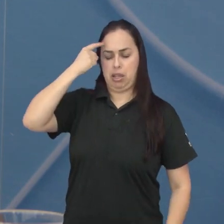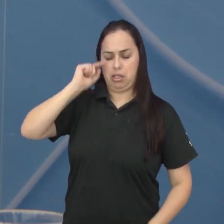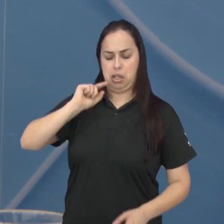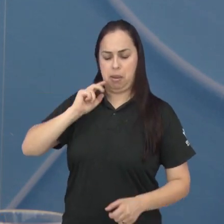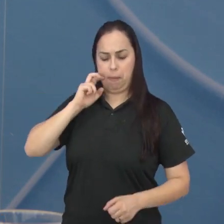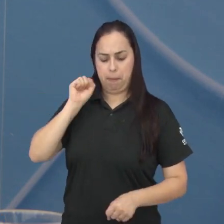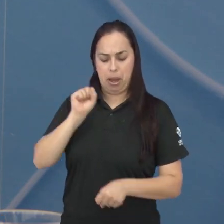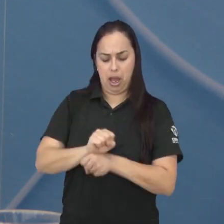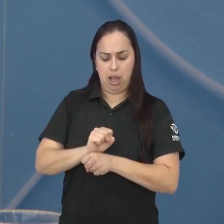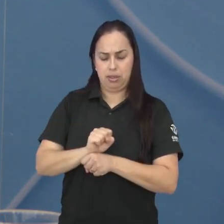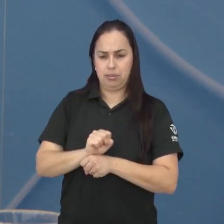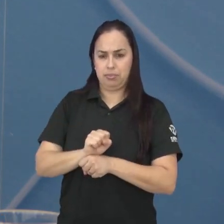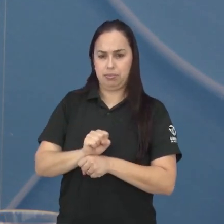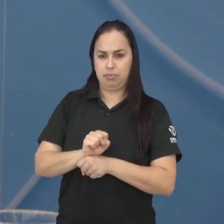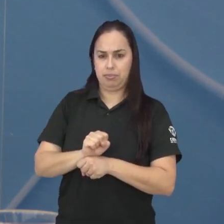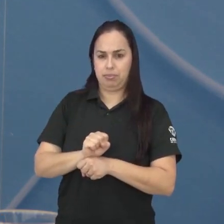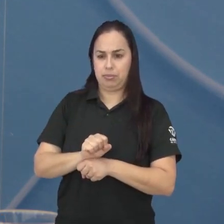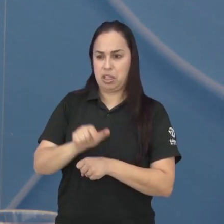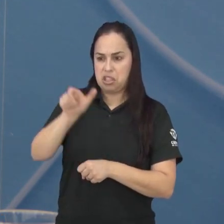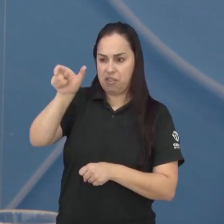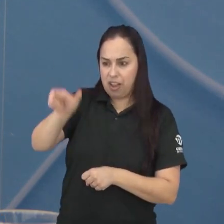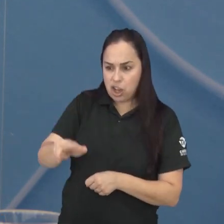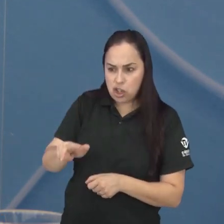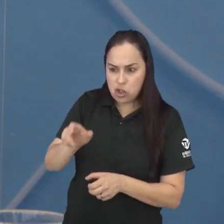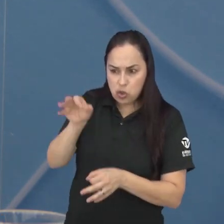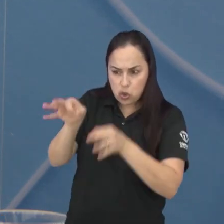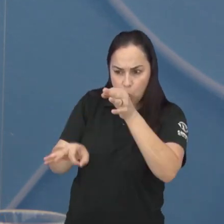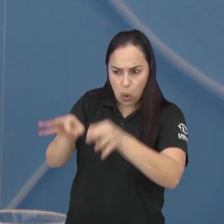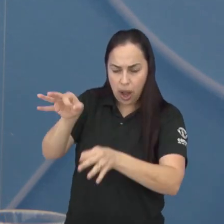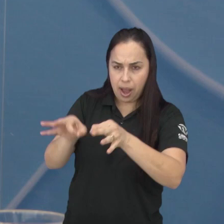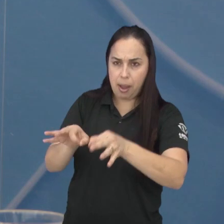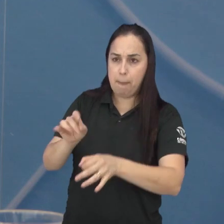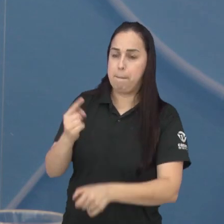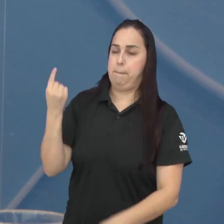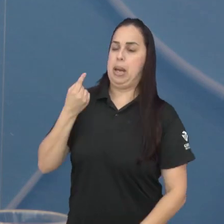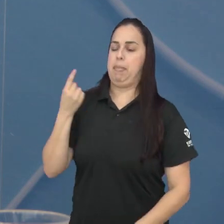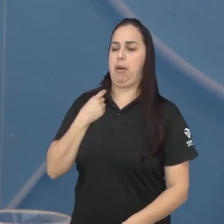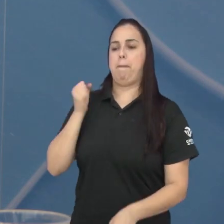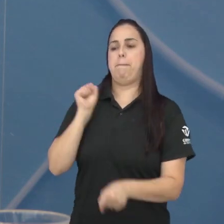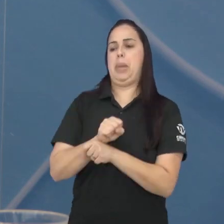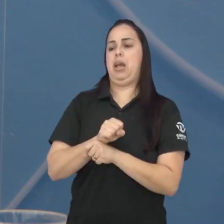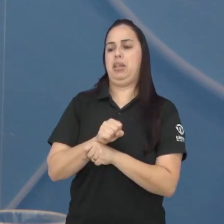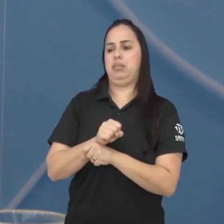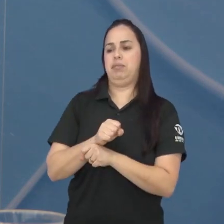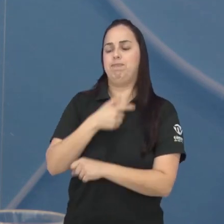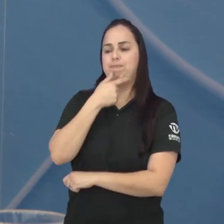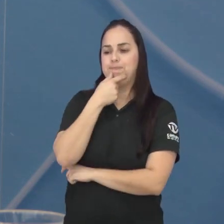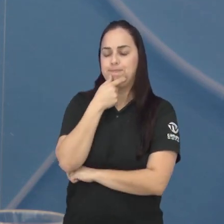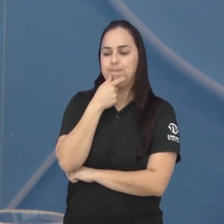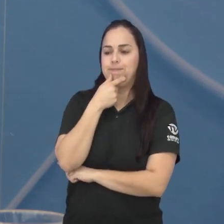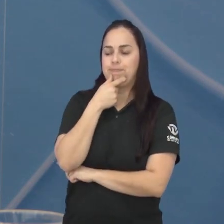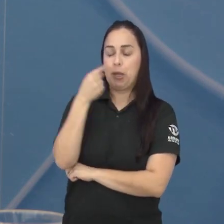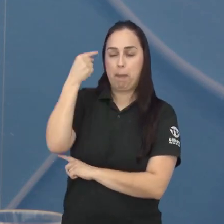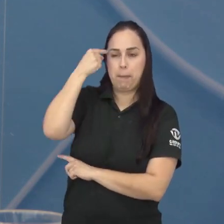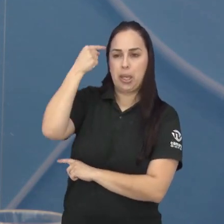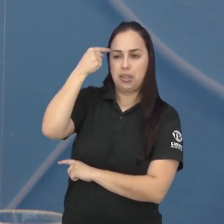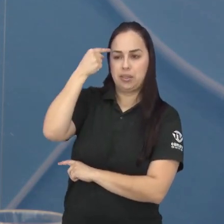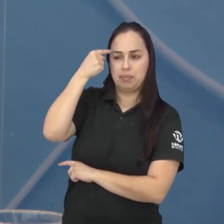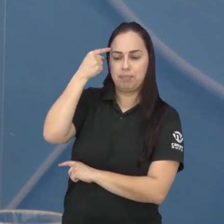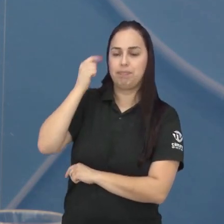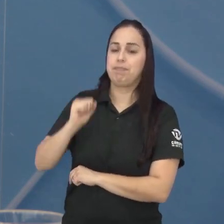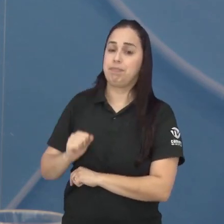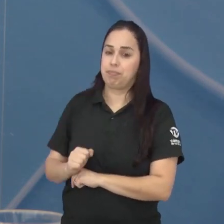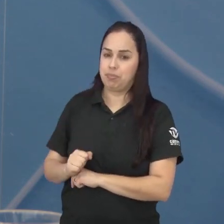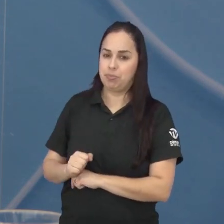você vai olhar para ou julgar uma mulher numa situação que você está enfrentando, seja ela mais corriqueira